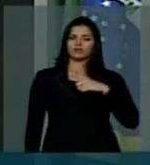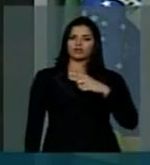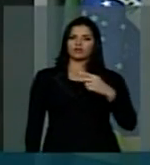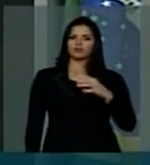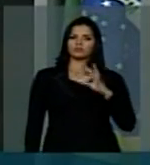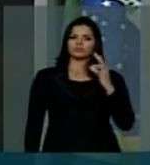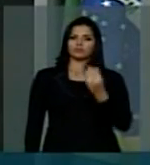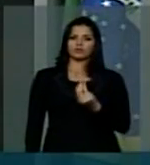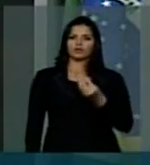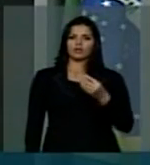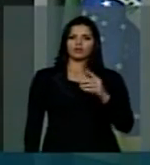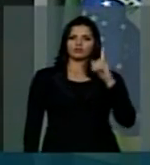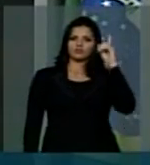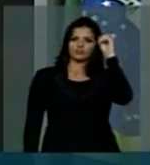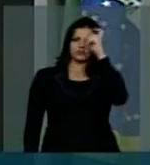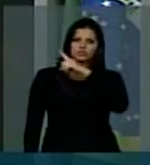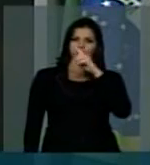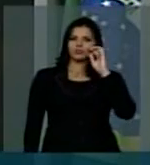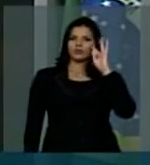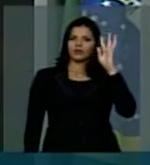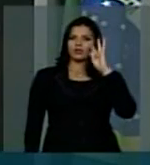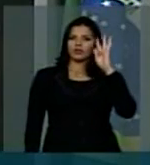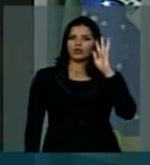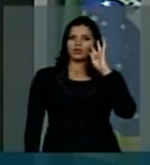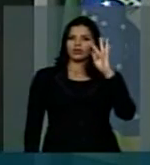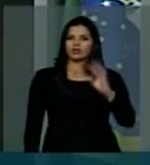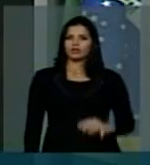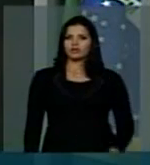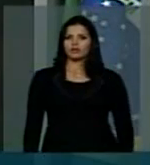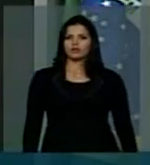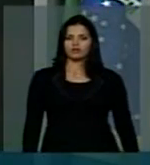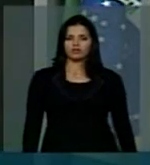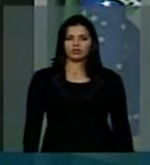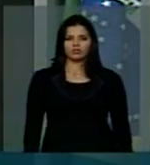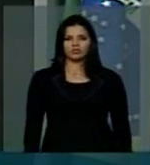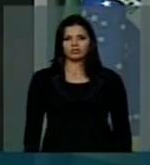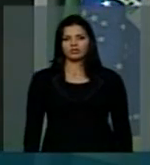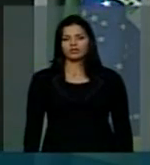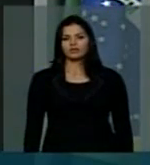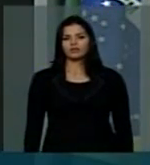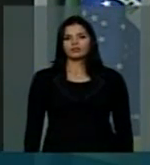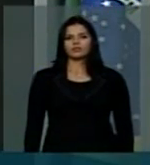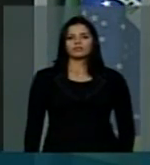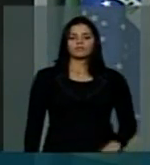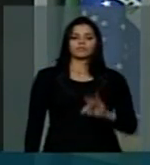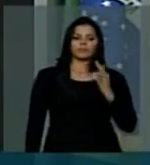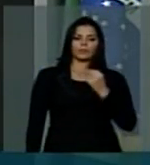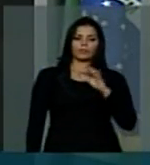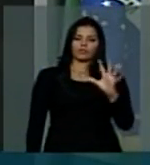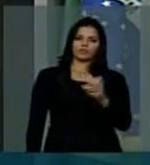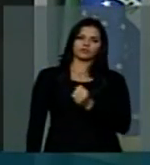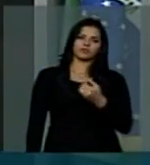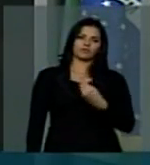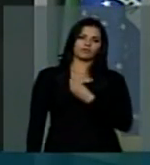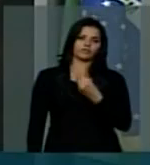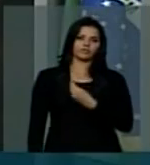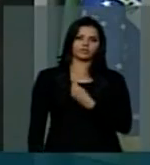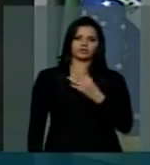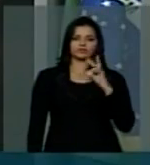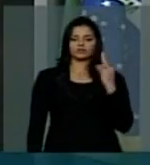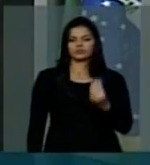trânsito dificilmente imagina o risco que ocorre o motorista do veículo. Salva vidas, que a matéria